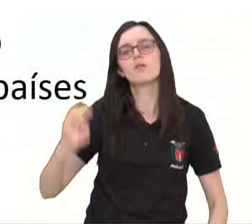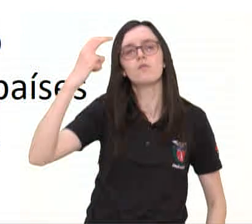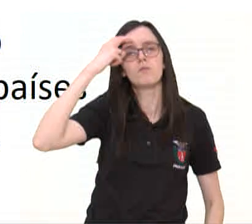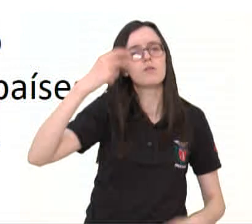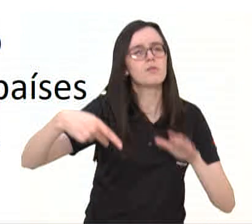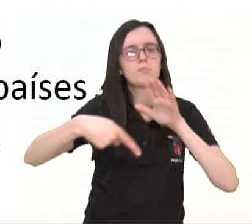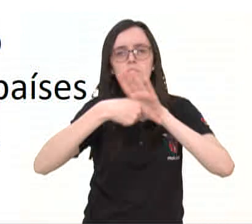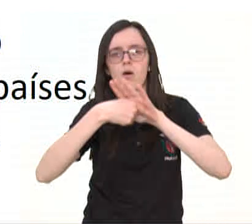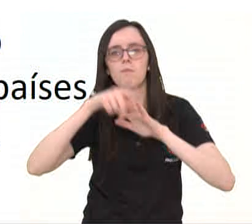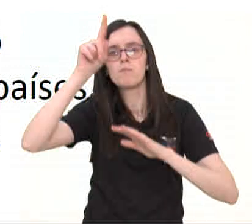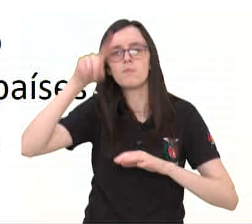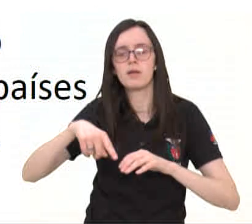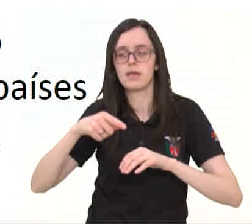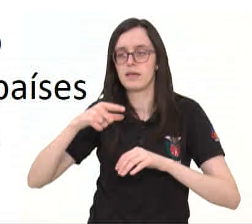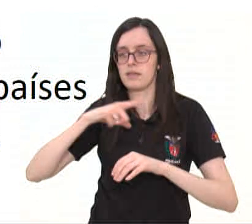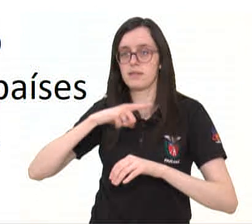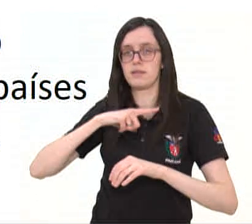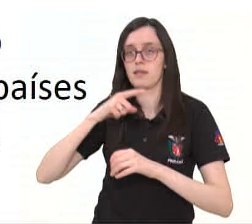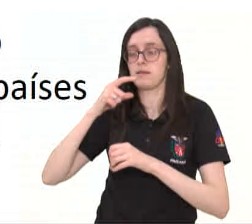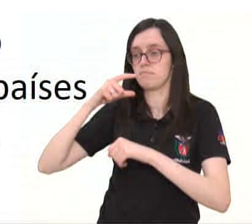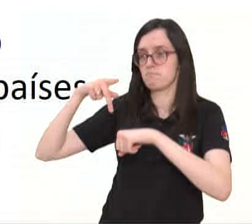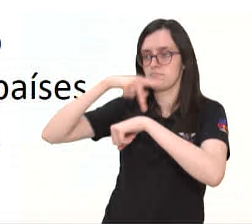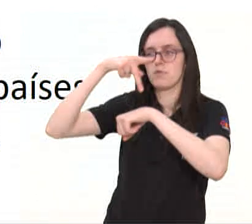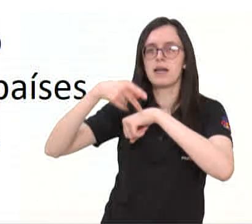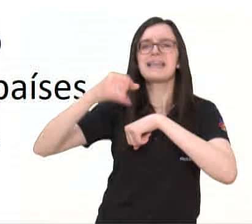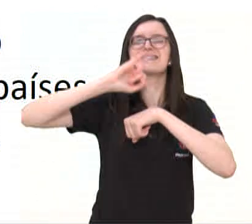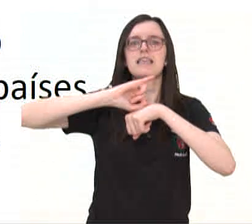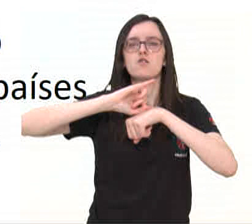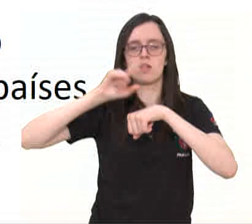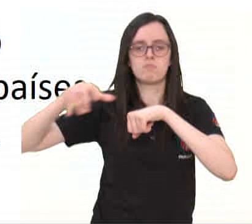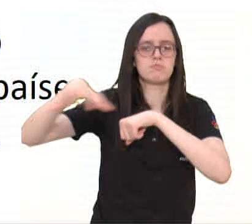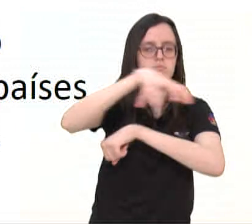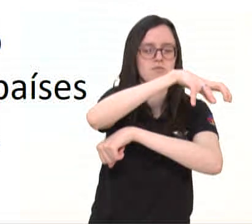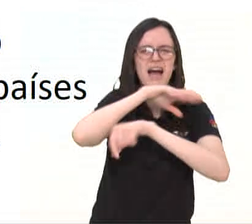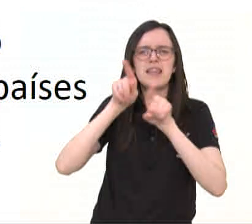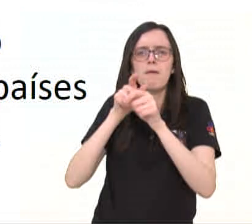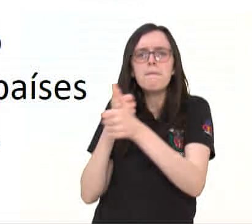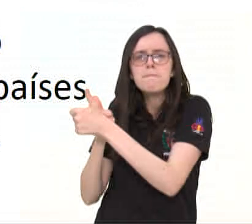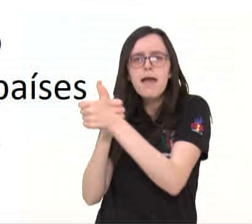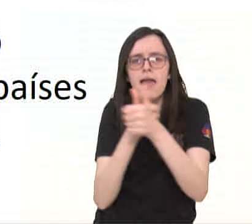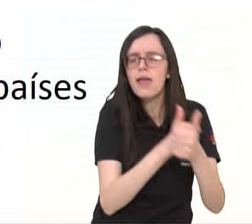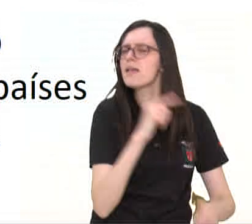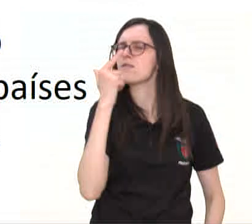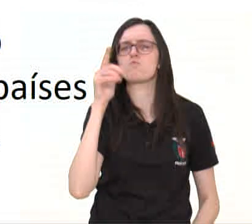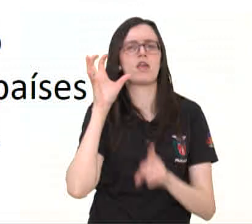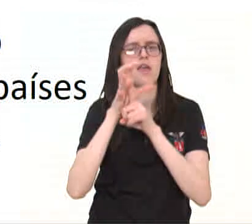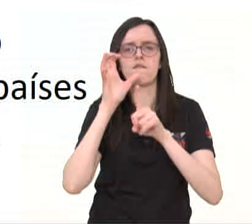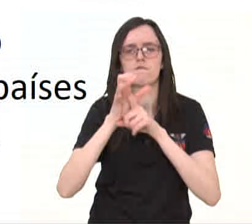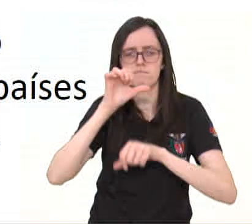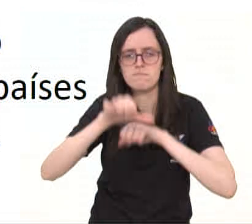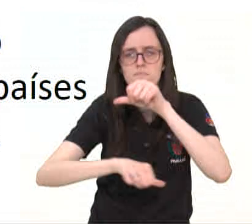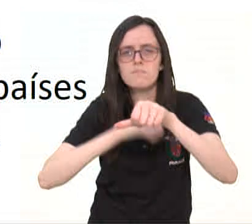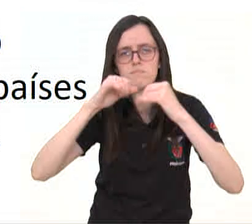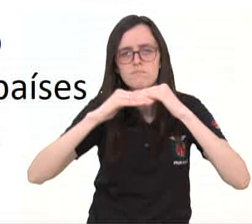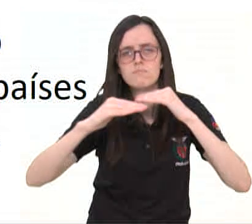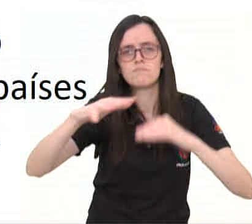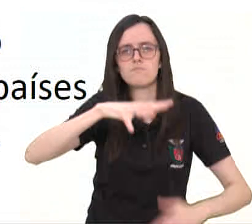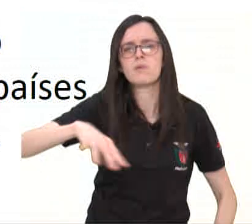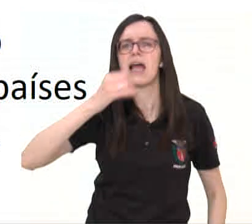países centrais sobre os países semiperiféricos e periféricos não tem influência na manutenção da cultura étnica